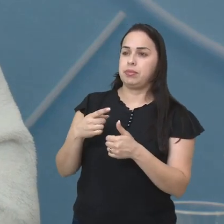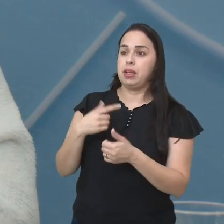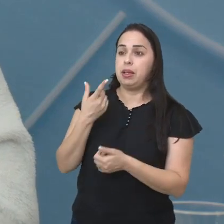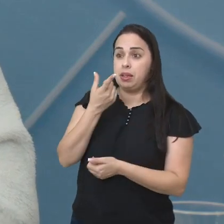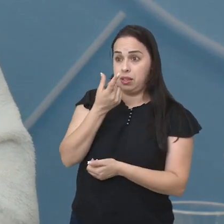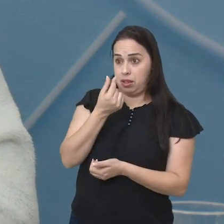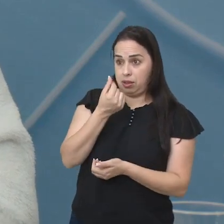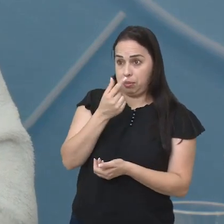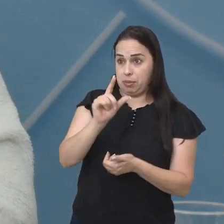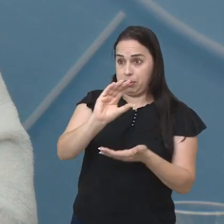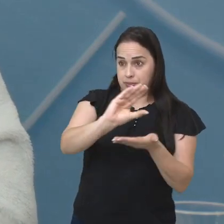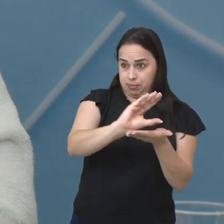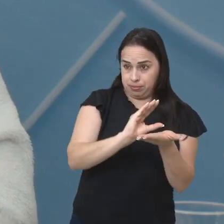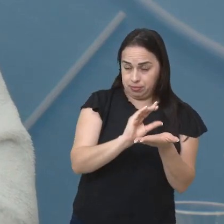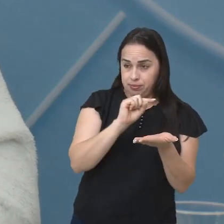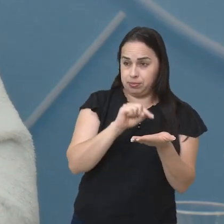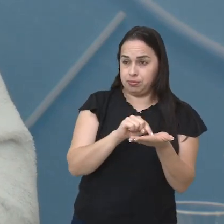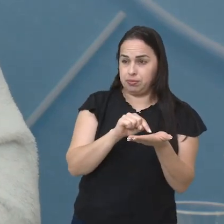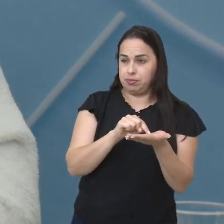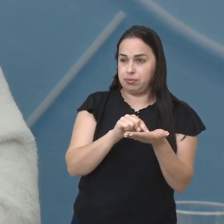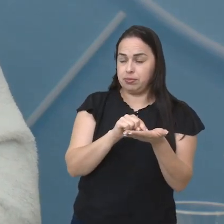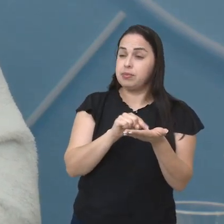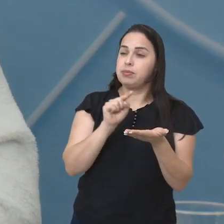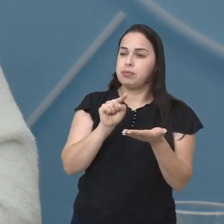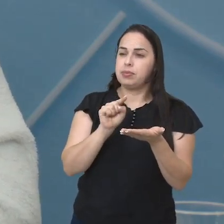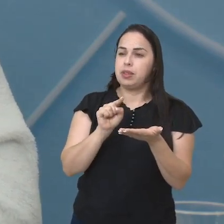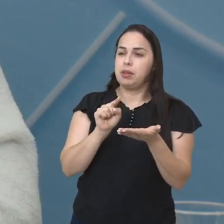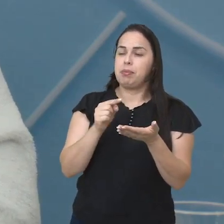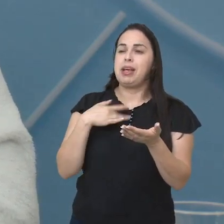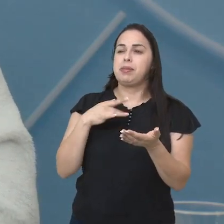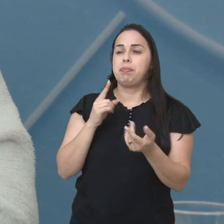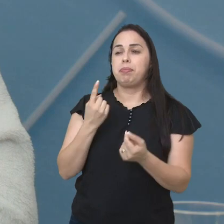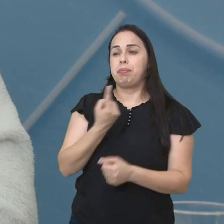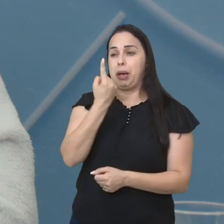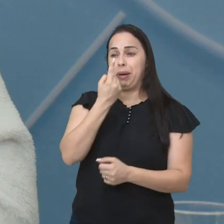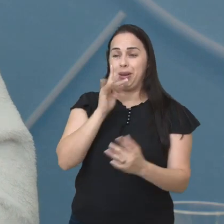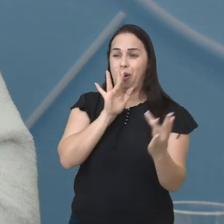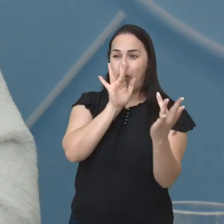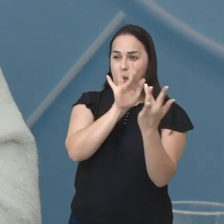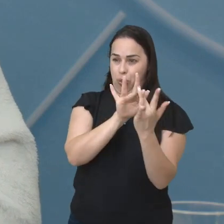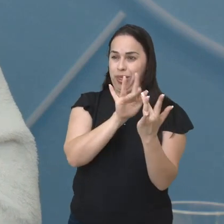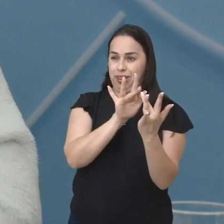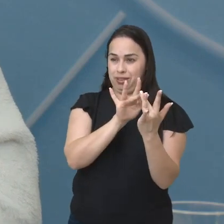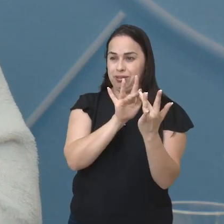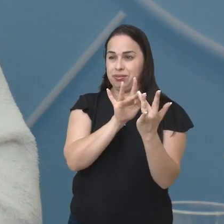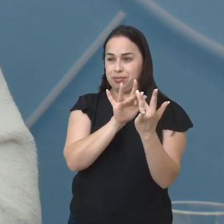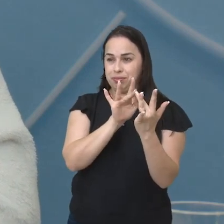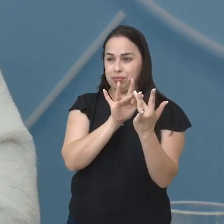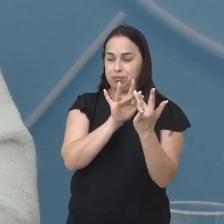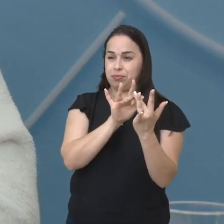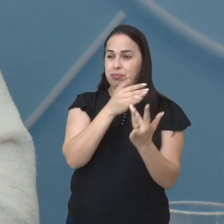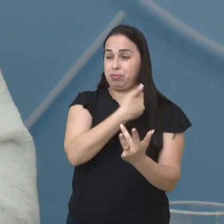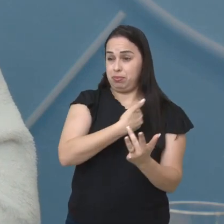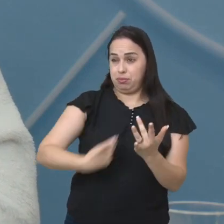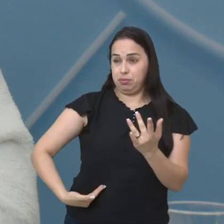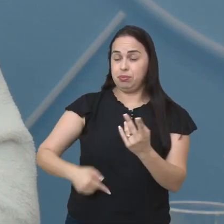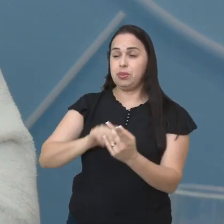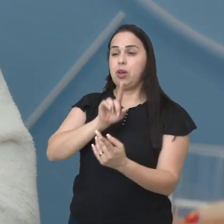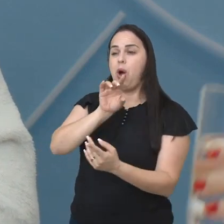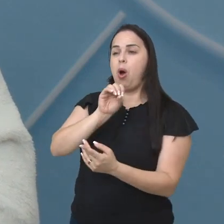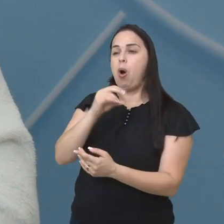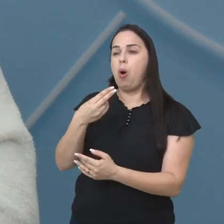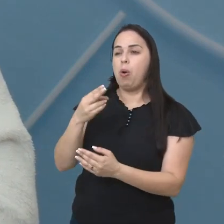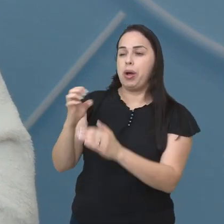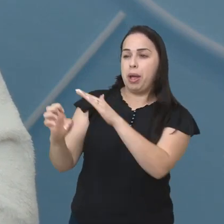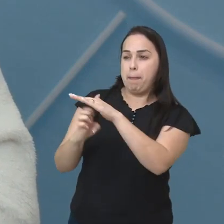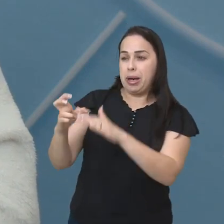de doação é sempre feita através de contato, né, tanto com o poder público como o poder